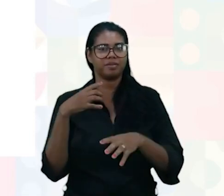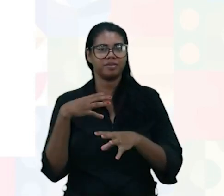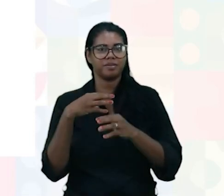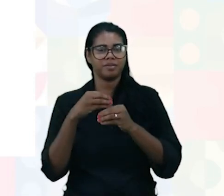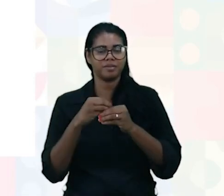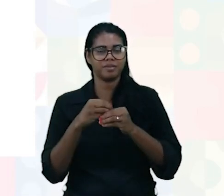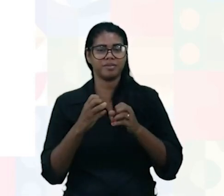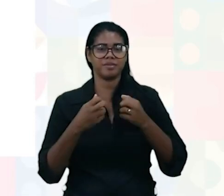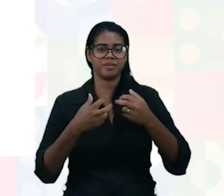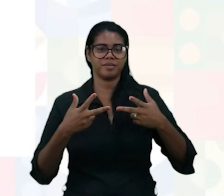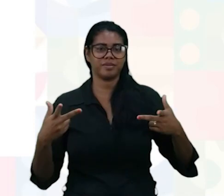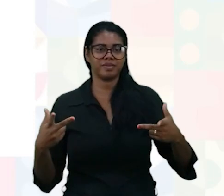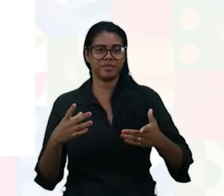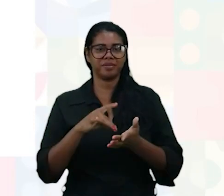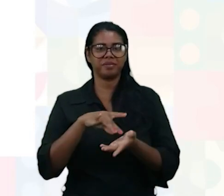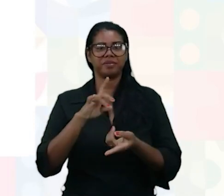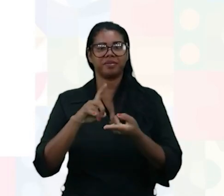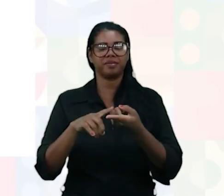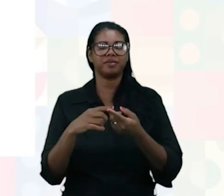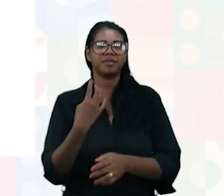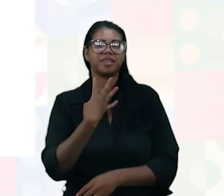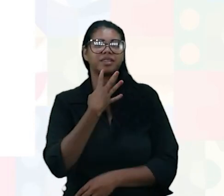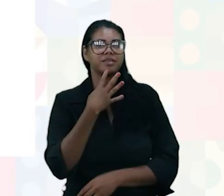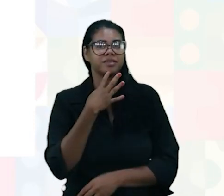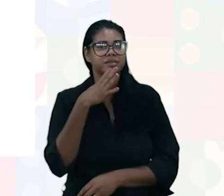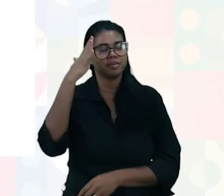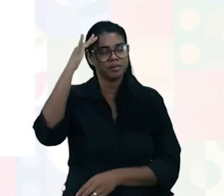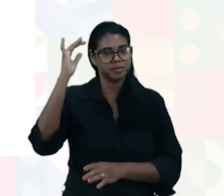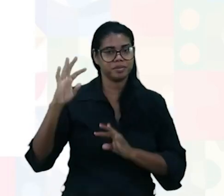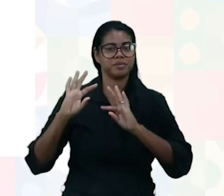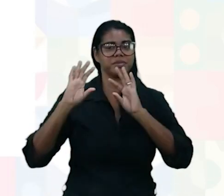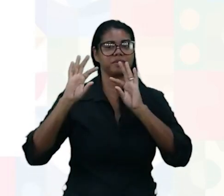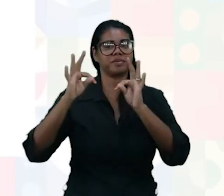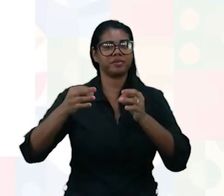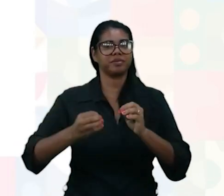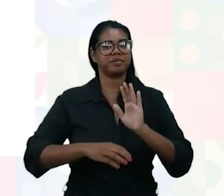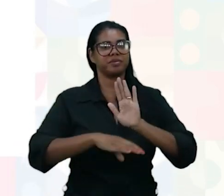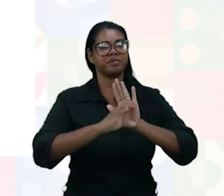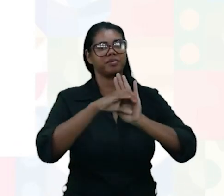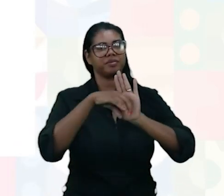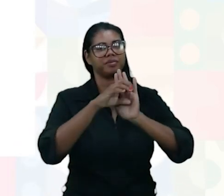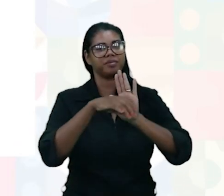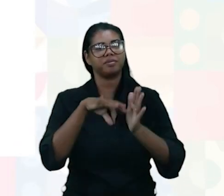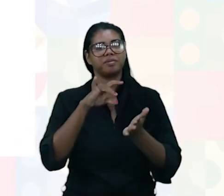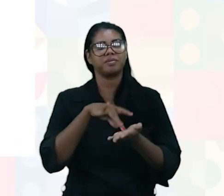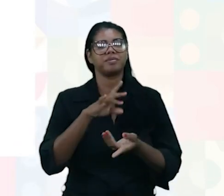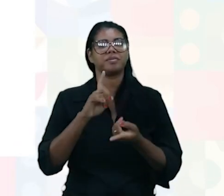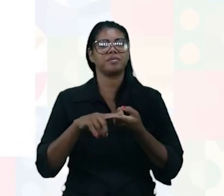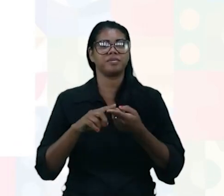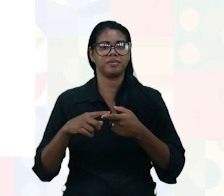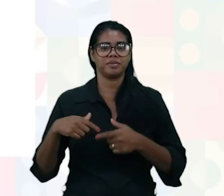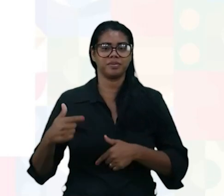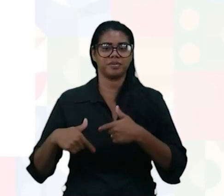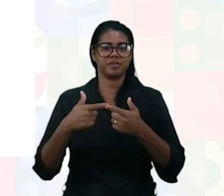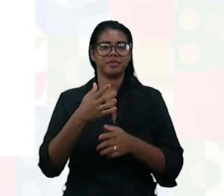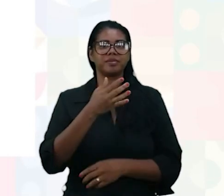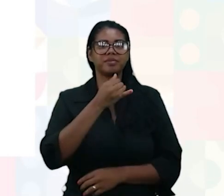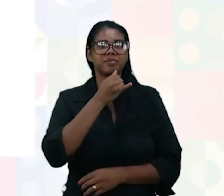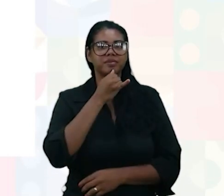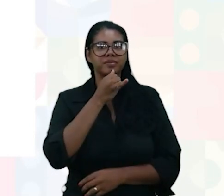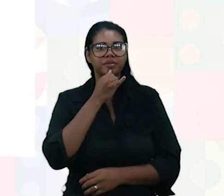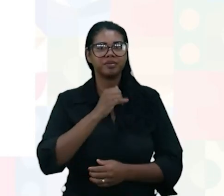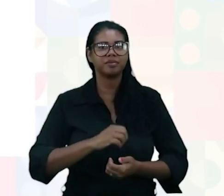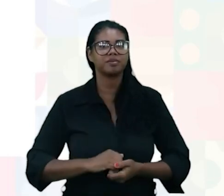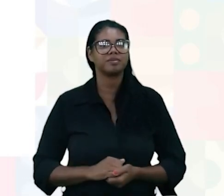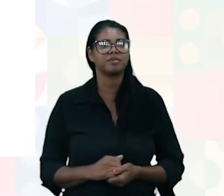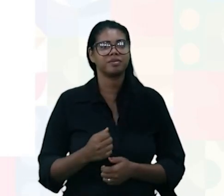existem outras vias de conhecimento, outros conceitos que são trabalhados. Então, a gente tem, por exemplo, a classe